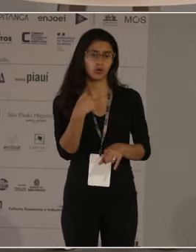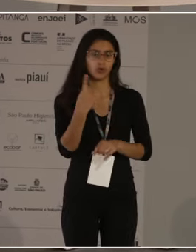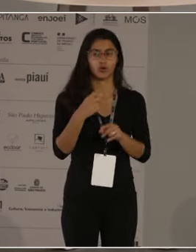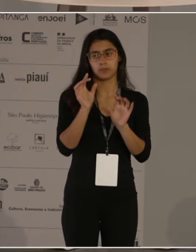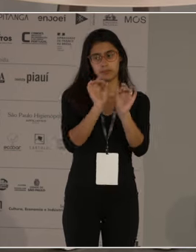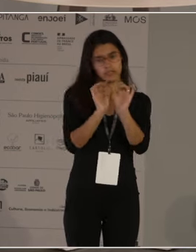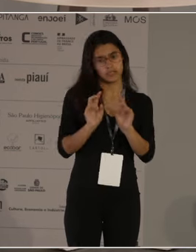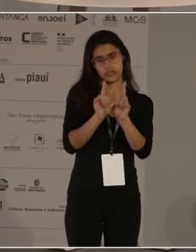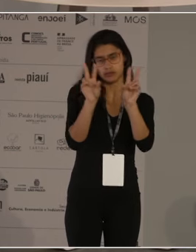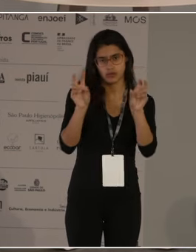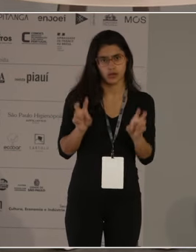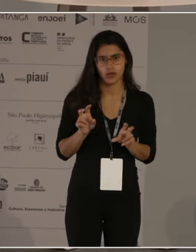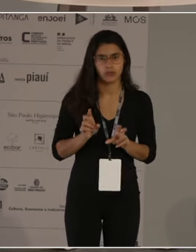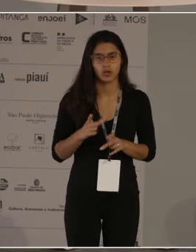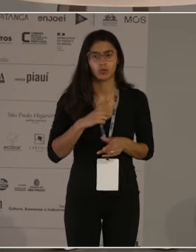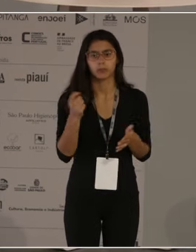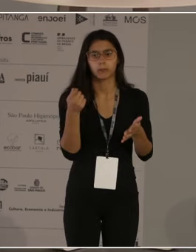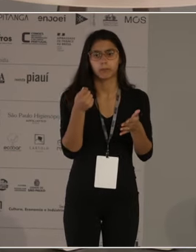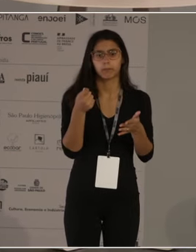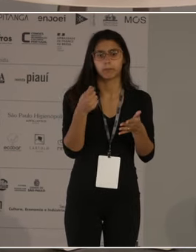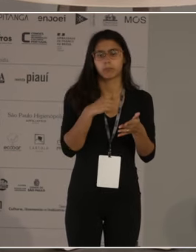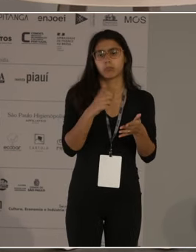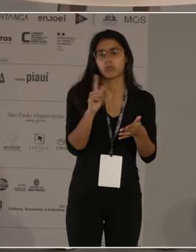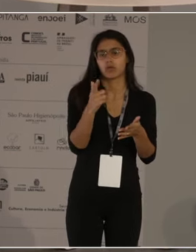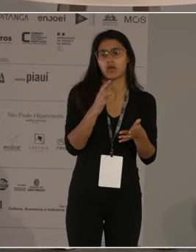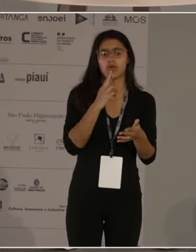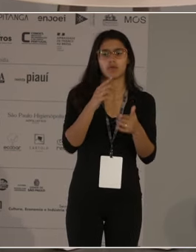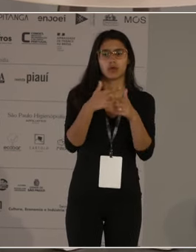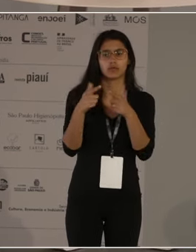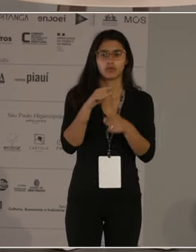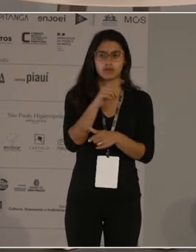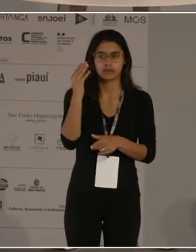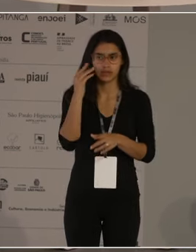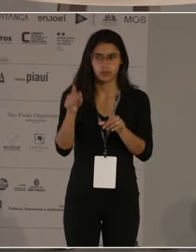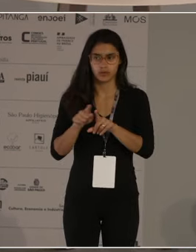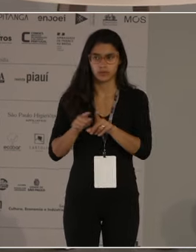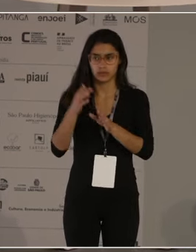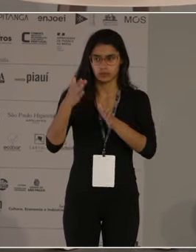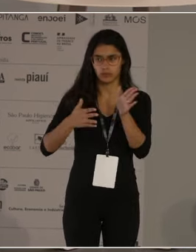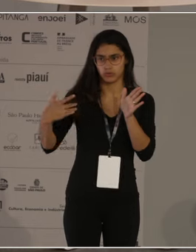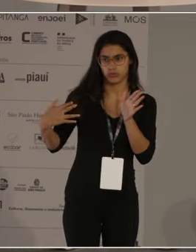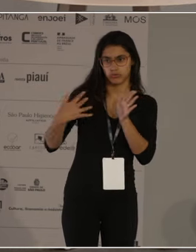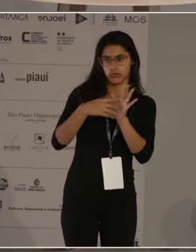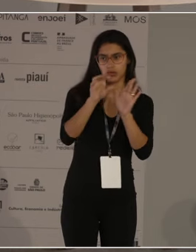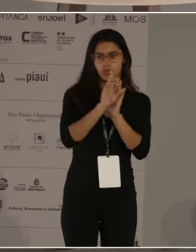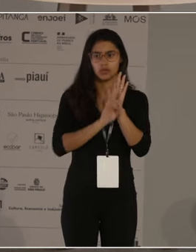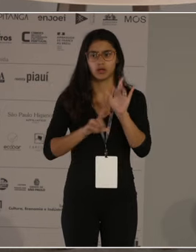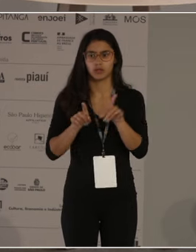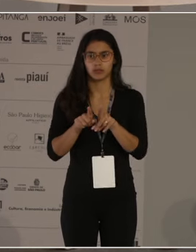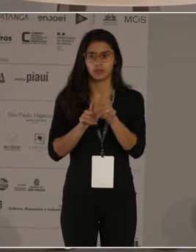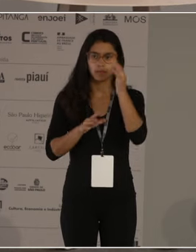especialista nisso, não cabe a mim resolver uma questão que vocês estão debatendo há décadas.